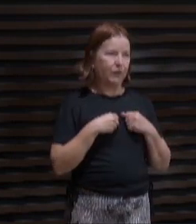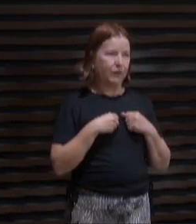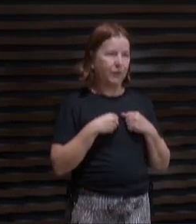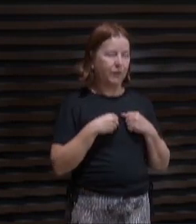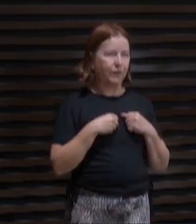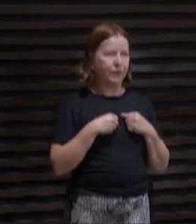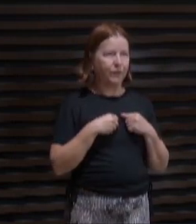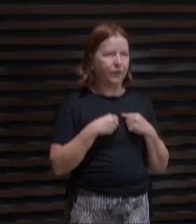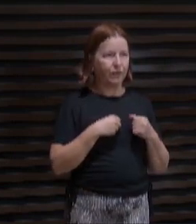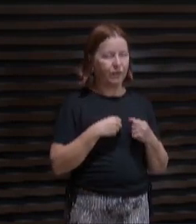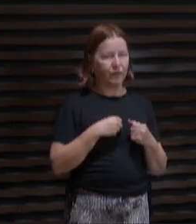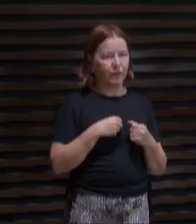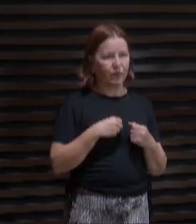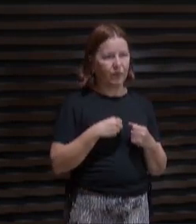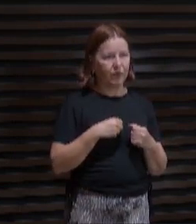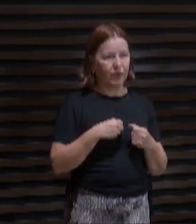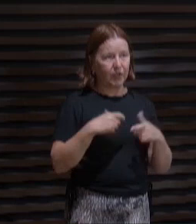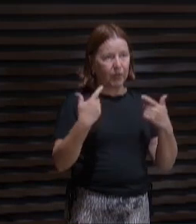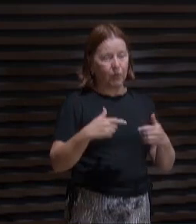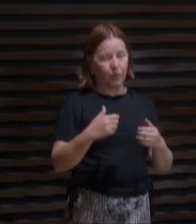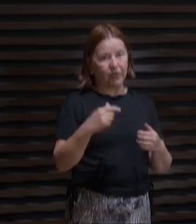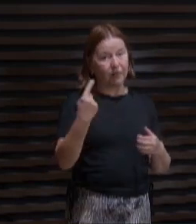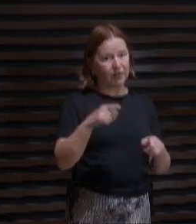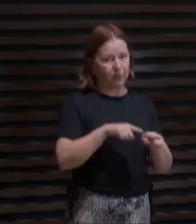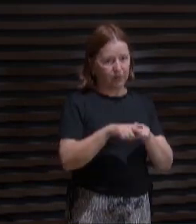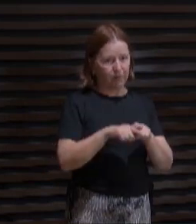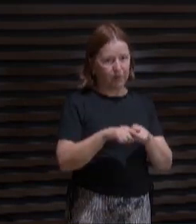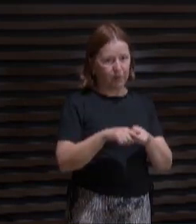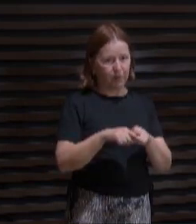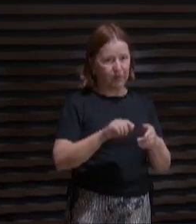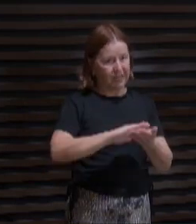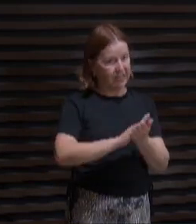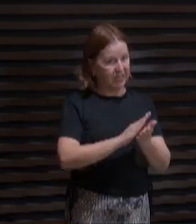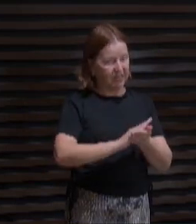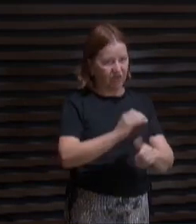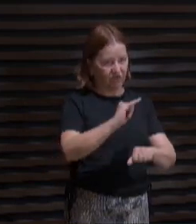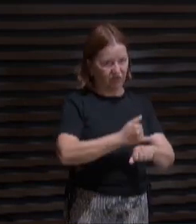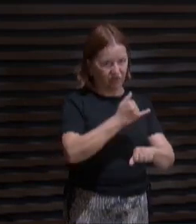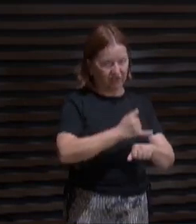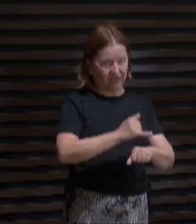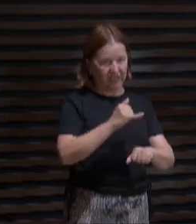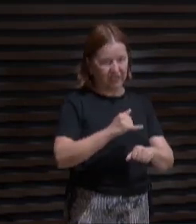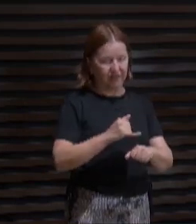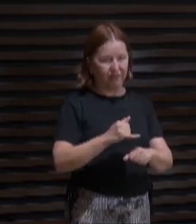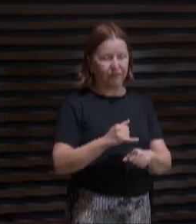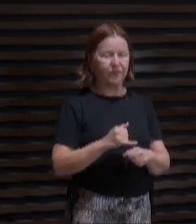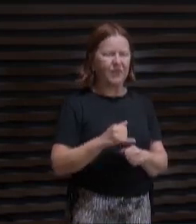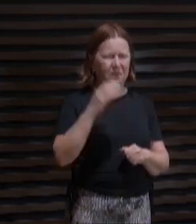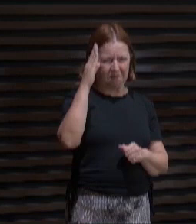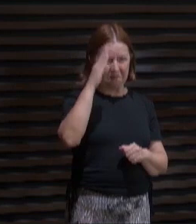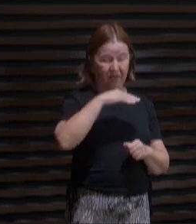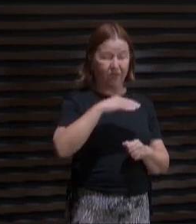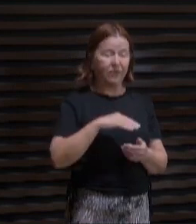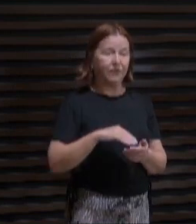Tito, general Tito, que destruiu Jerusalém, e que se tornou um déspota do ano 81